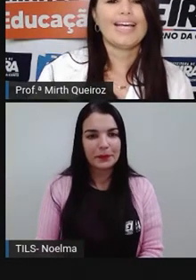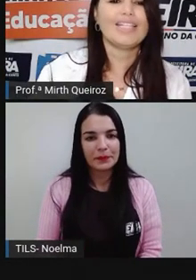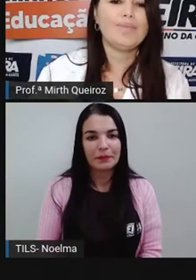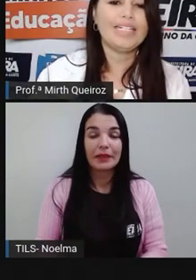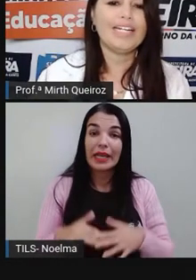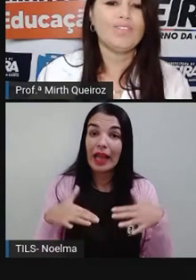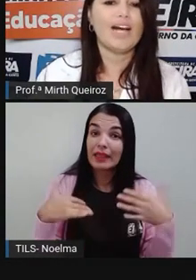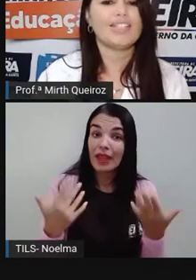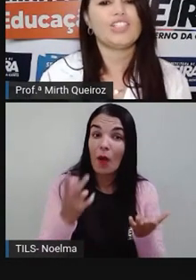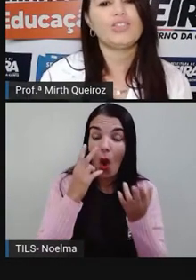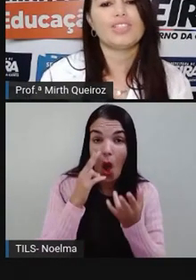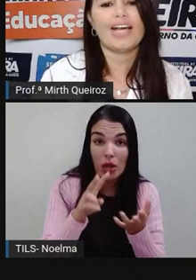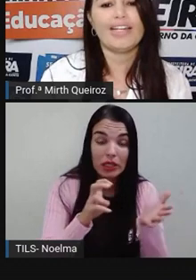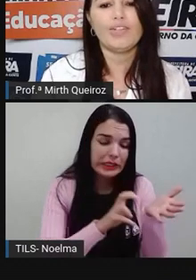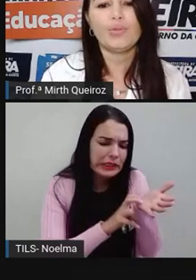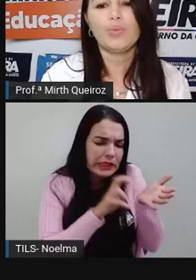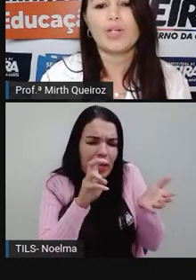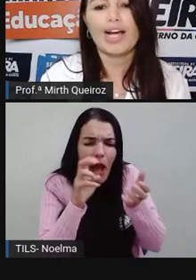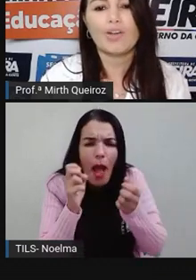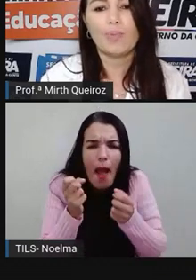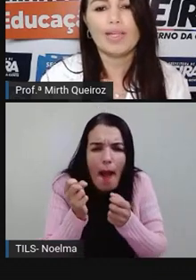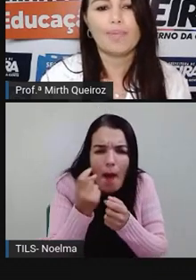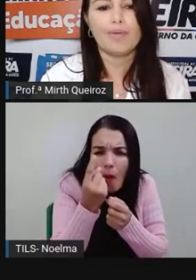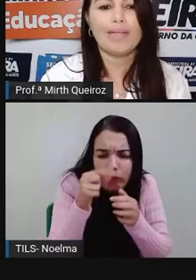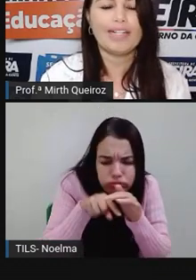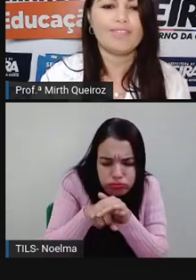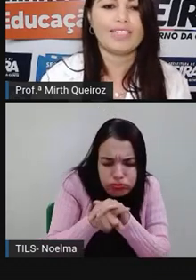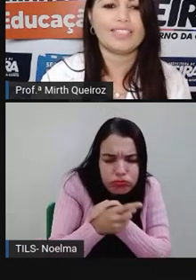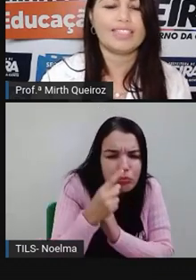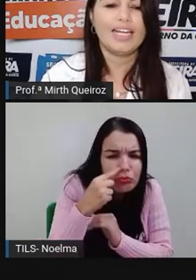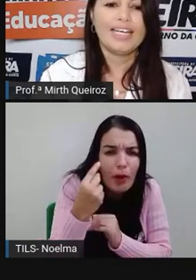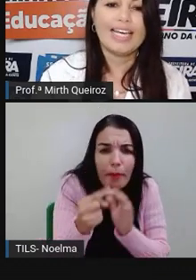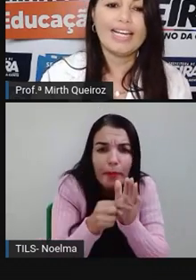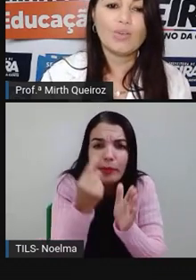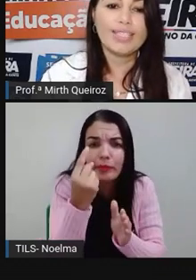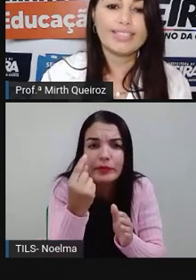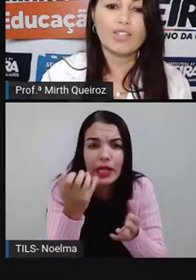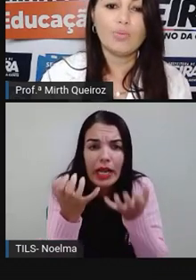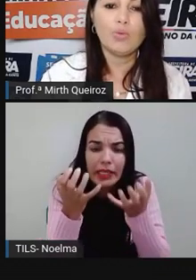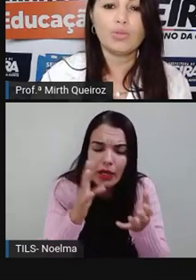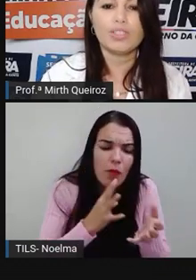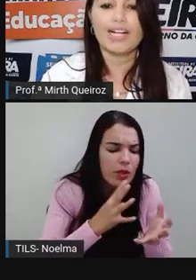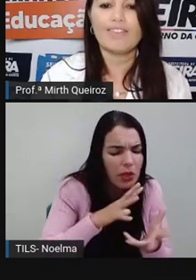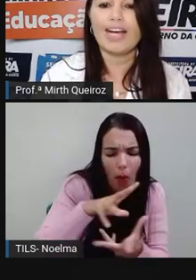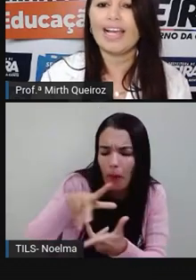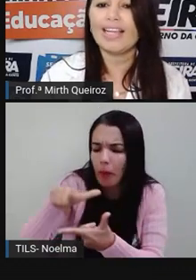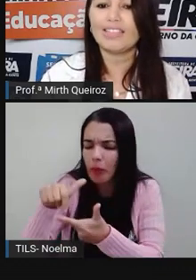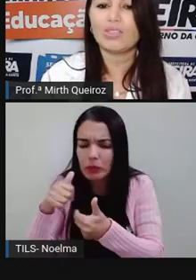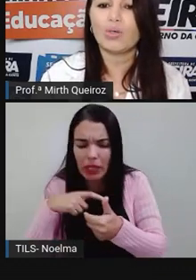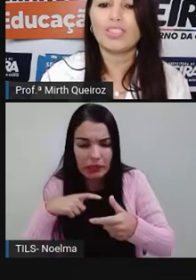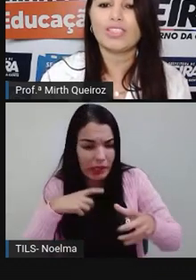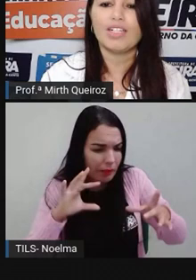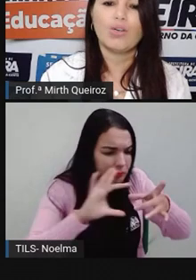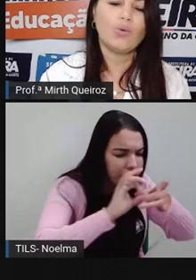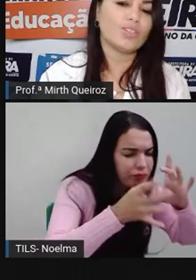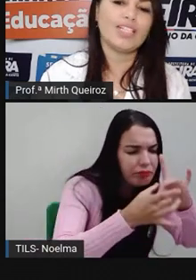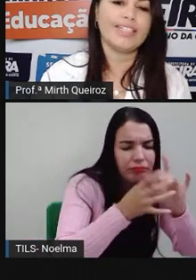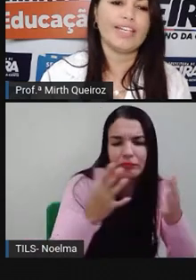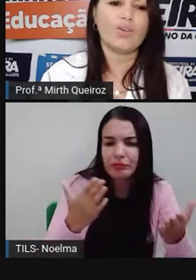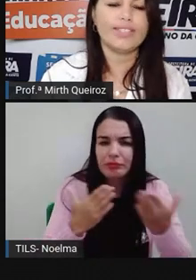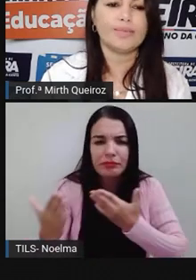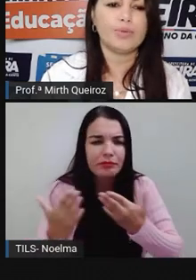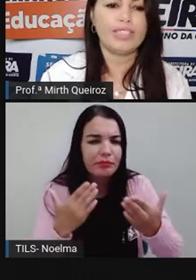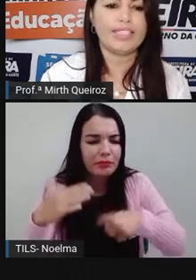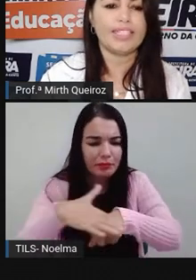Certa manhã, um ratinho saiu do buraco pela primeira vez. Queria conhecer o mundo e travar relações com